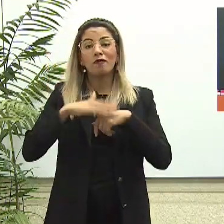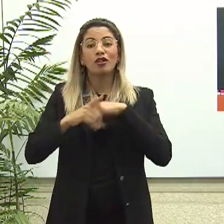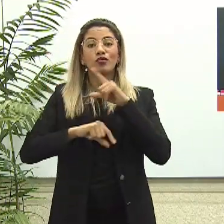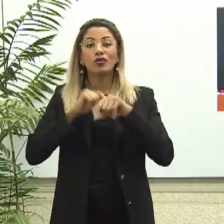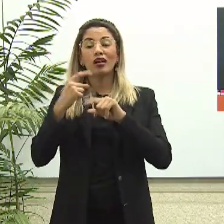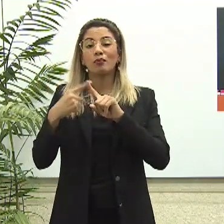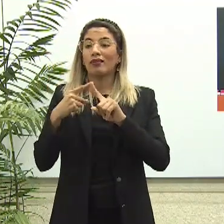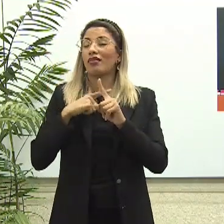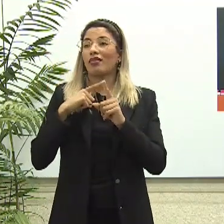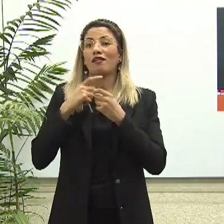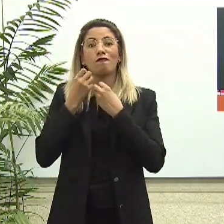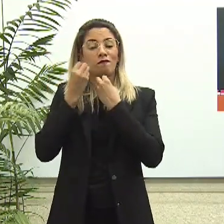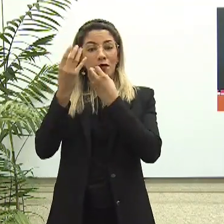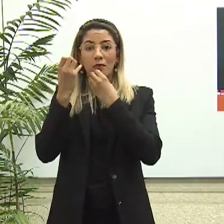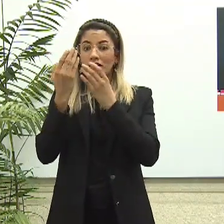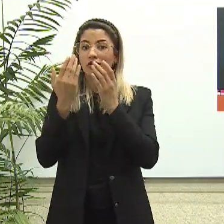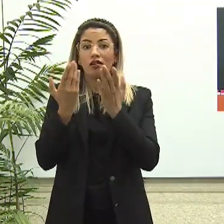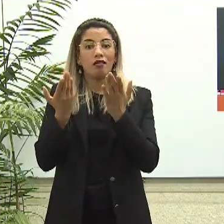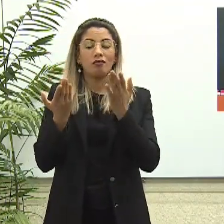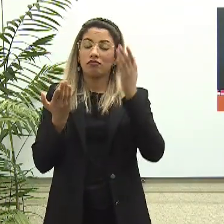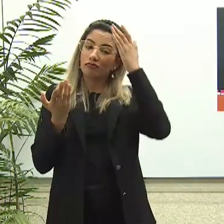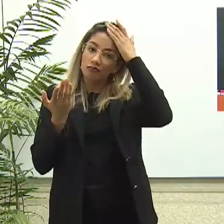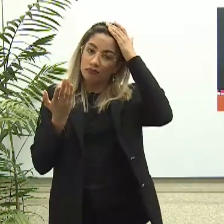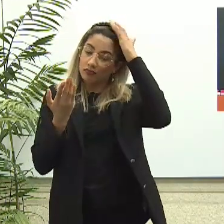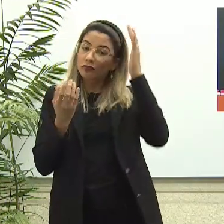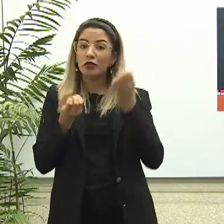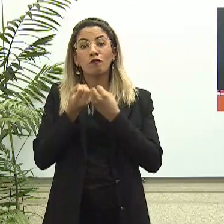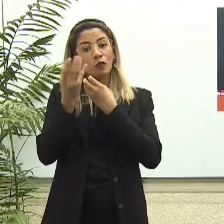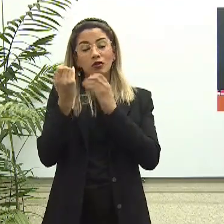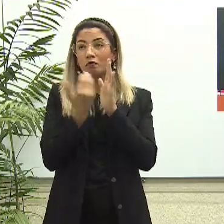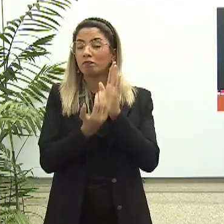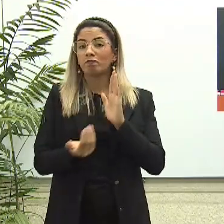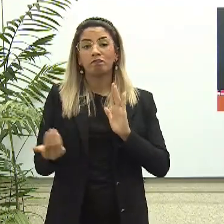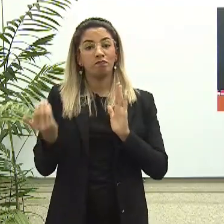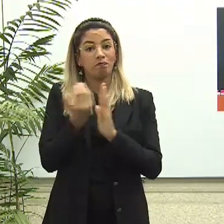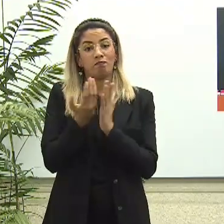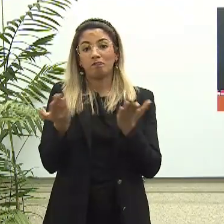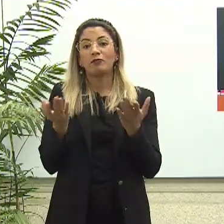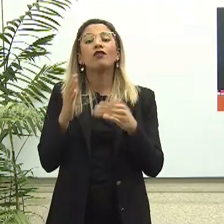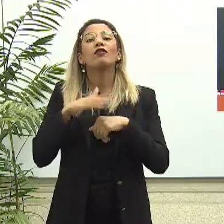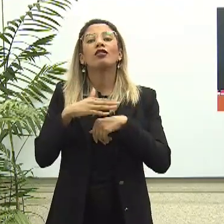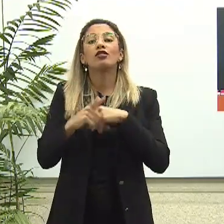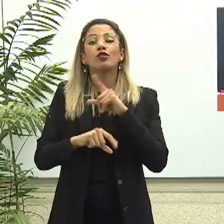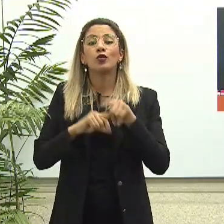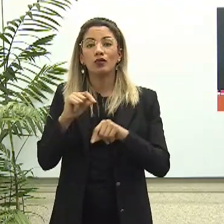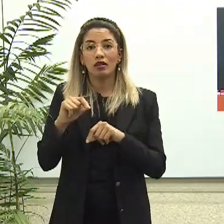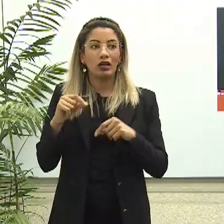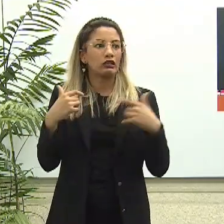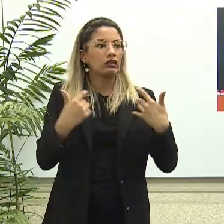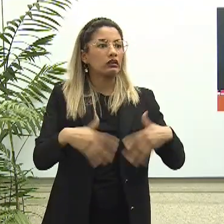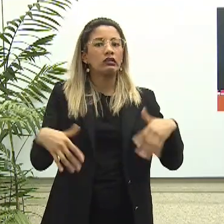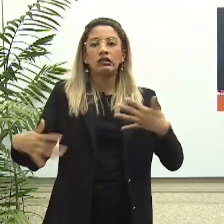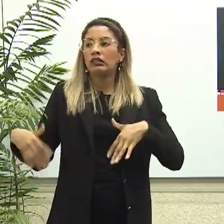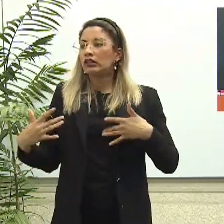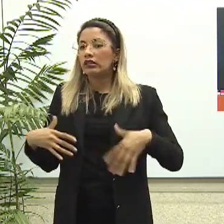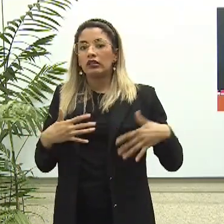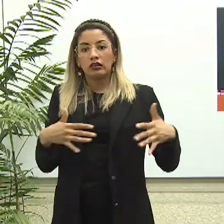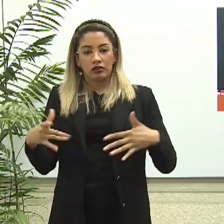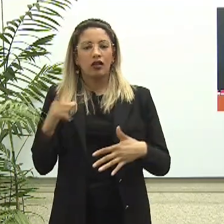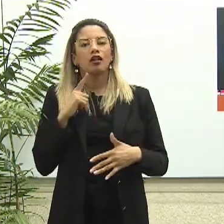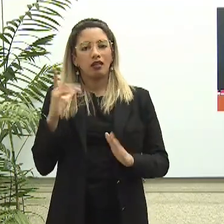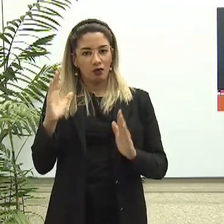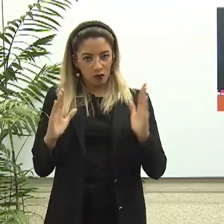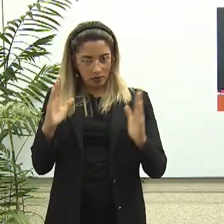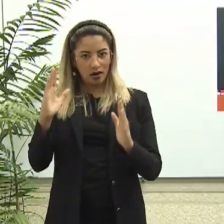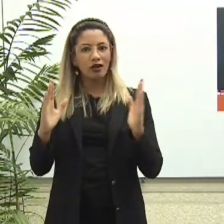tem e muitos dados ali e que não tem o que fazer assim tá tá um desespero e teve um prazo assim